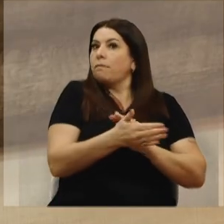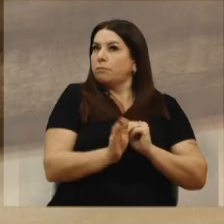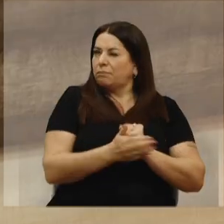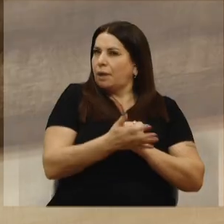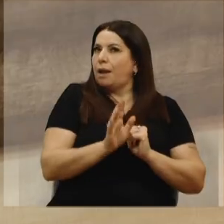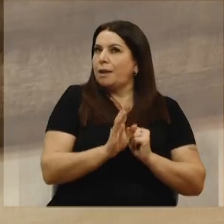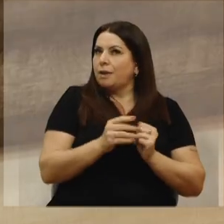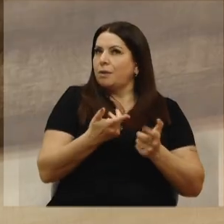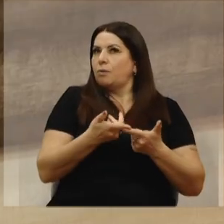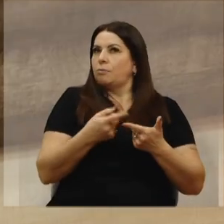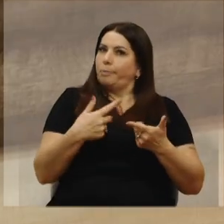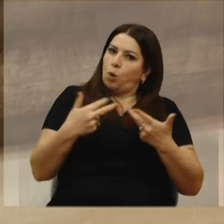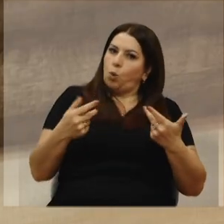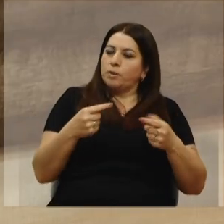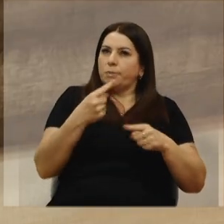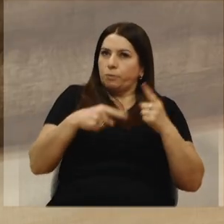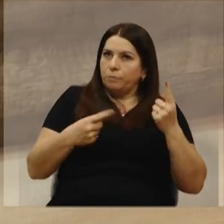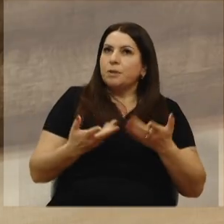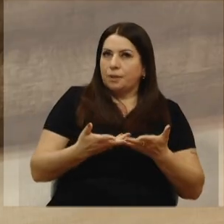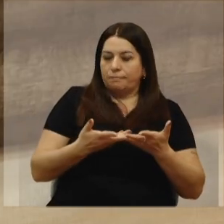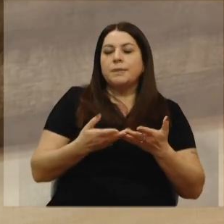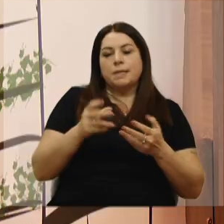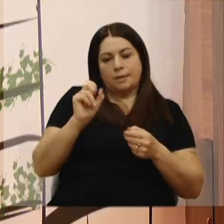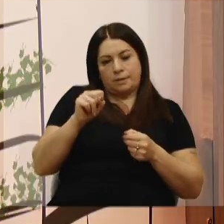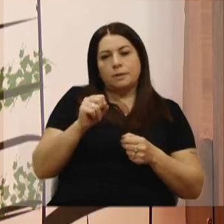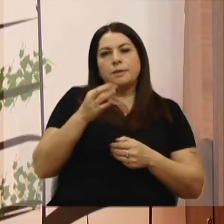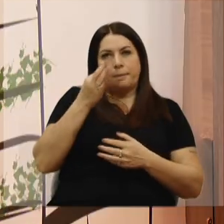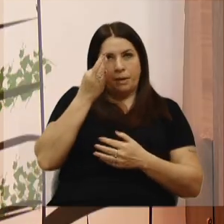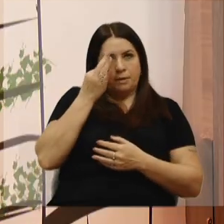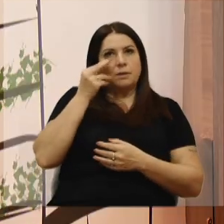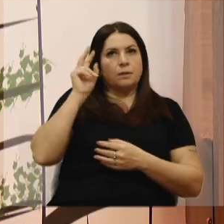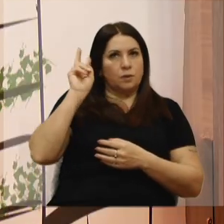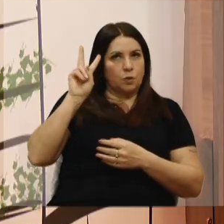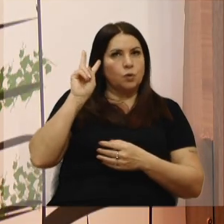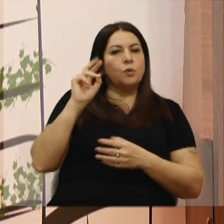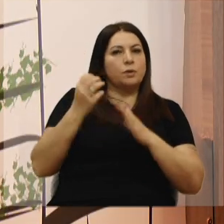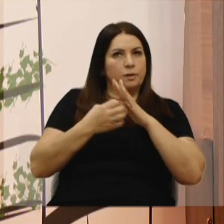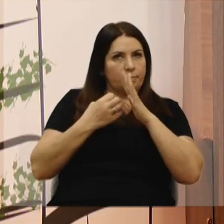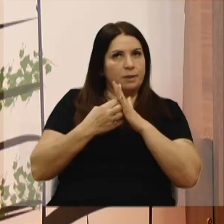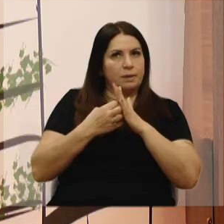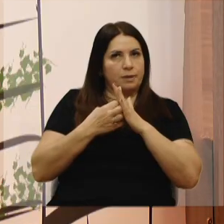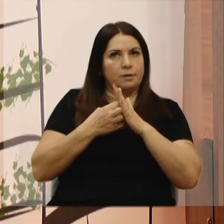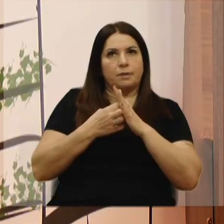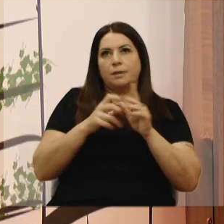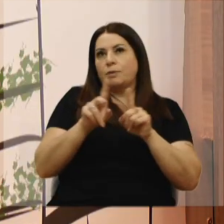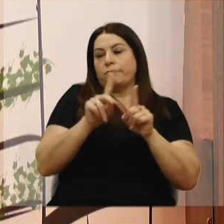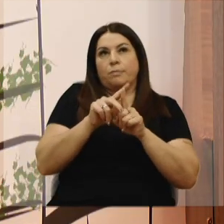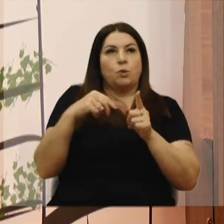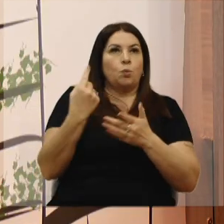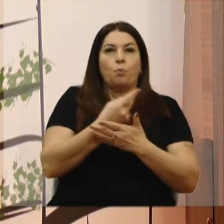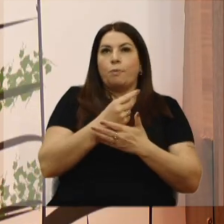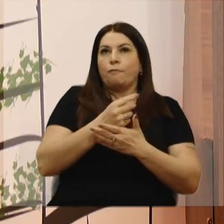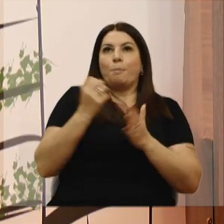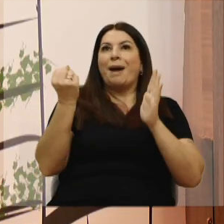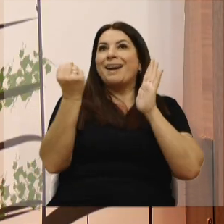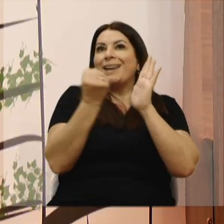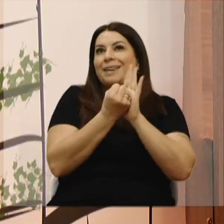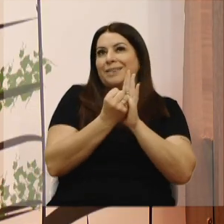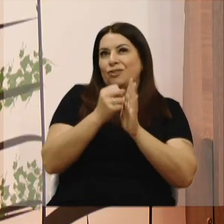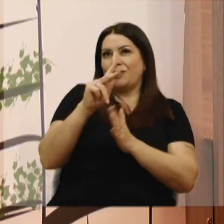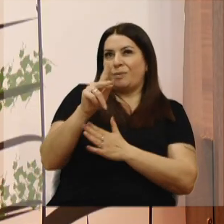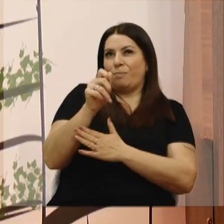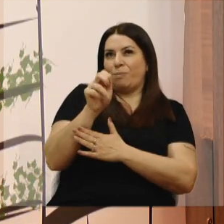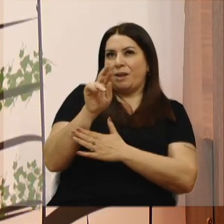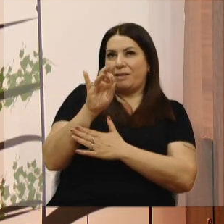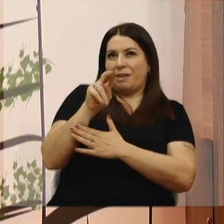até tinha medidas mais coercitivas, né? E sim, isso está presente na história da empresa, né? Um paternalismo, assim, foi muito